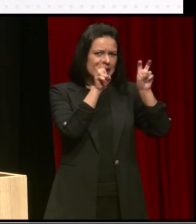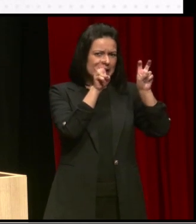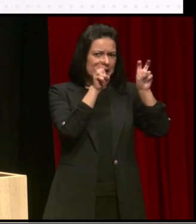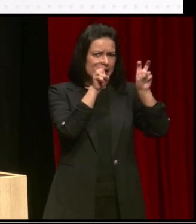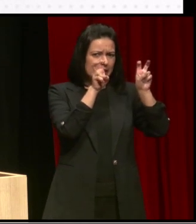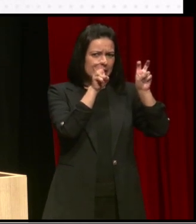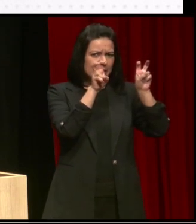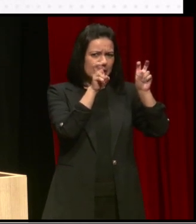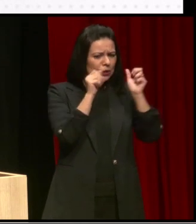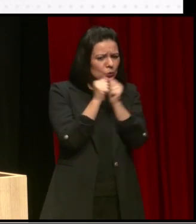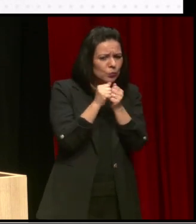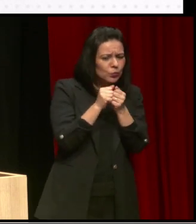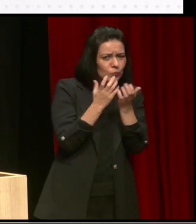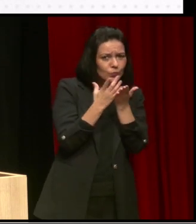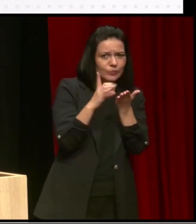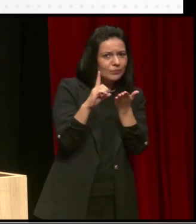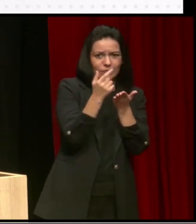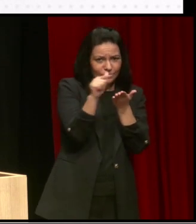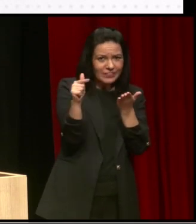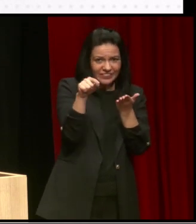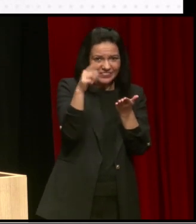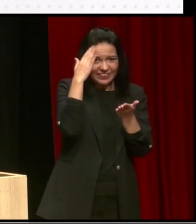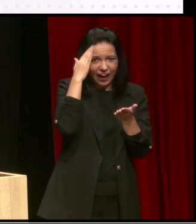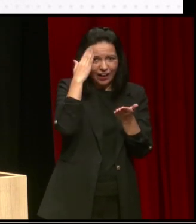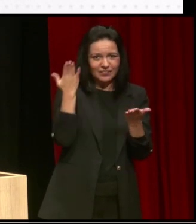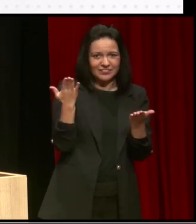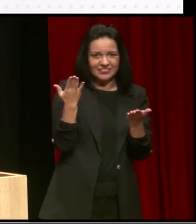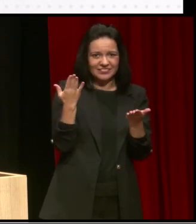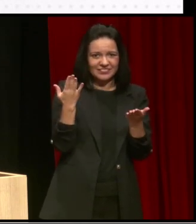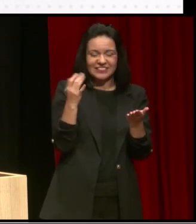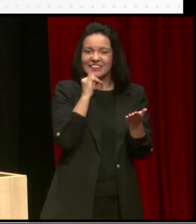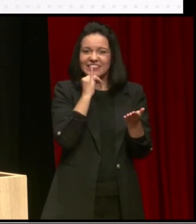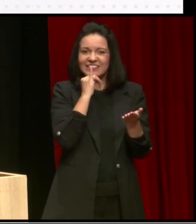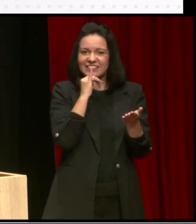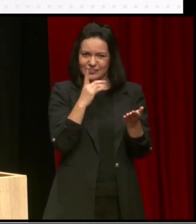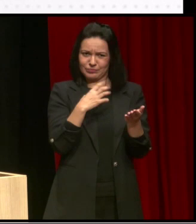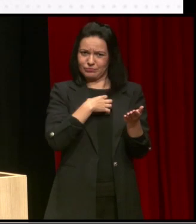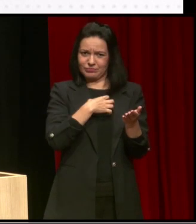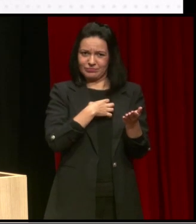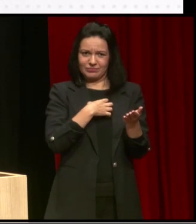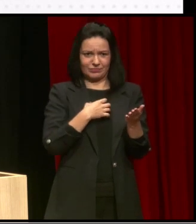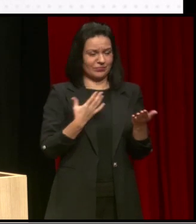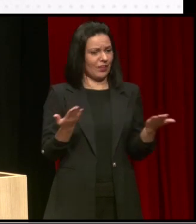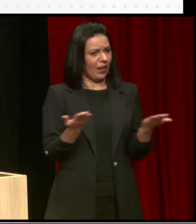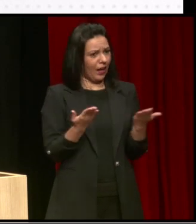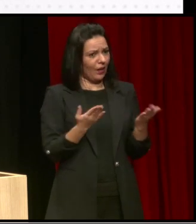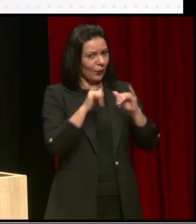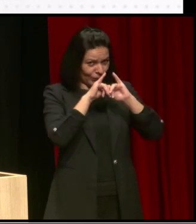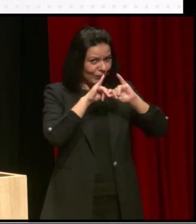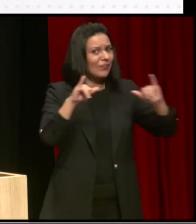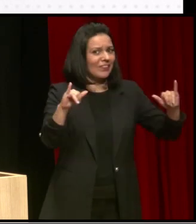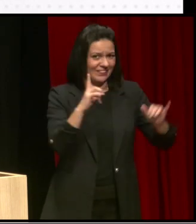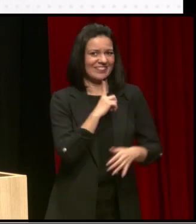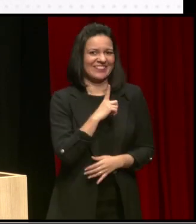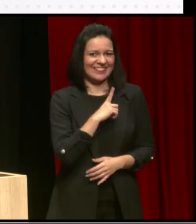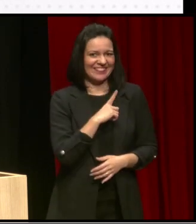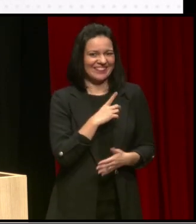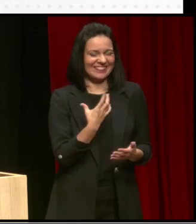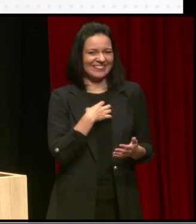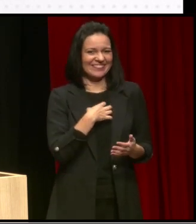gente? Vocês sabiam disso ou não? Você sabe disso, né? Eu não quero escandalizar ninguém